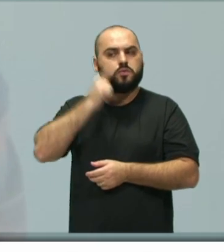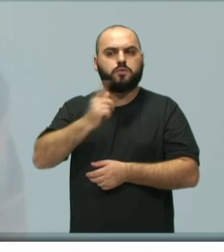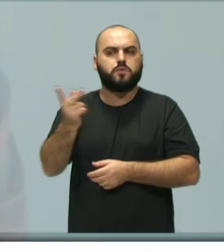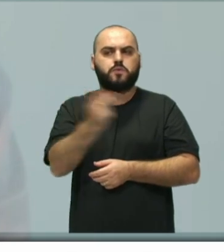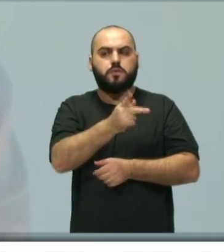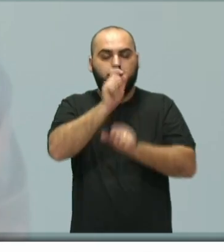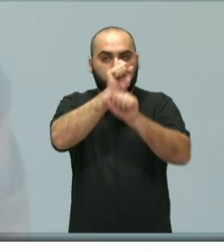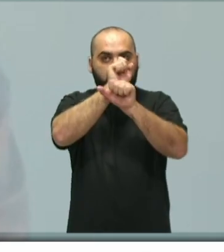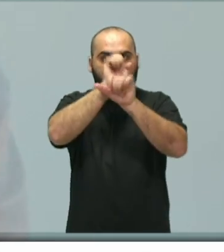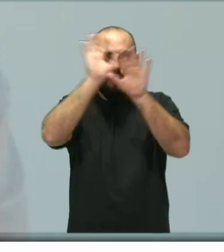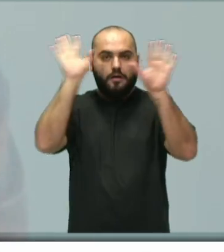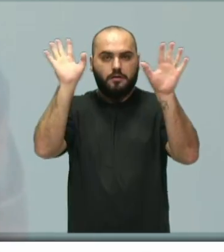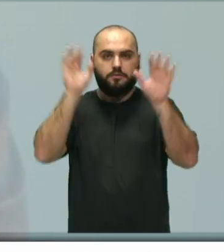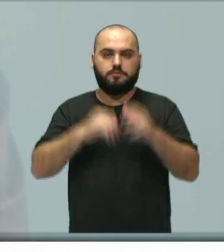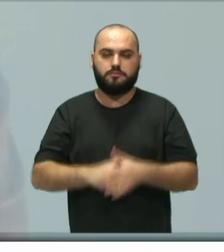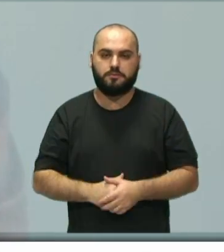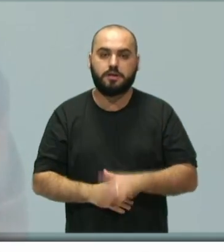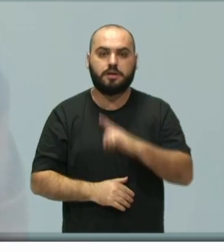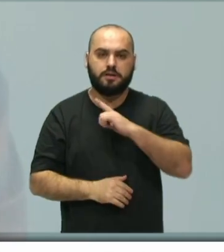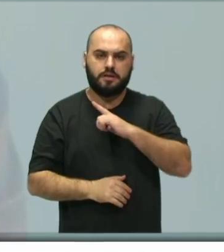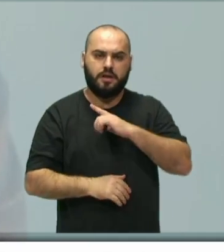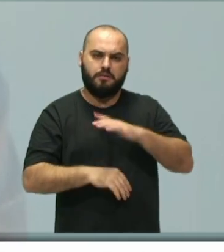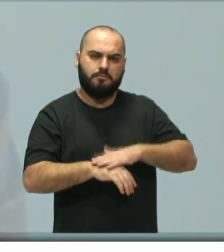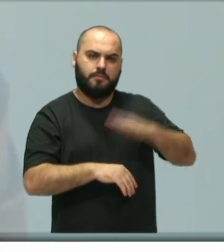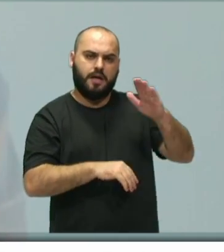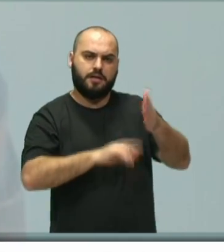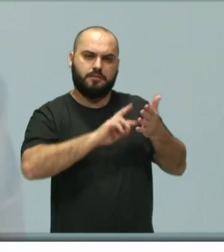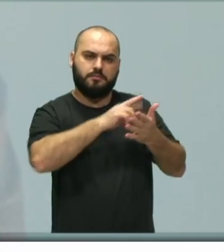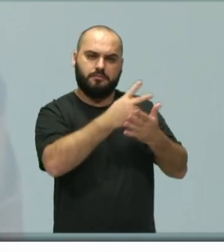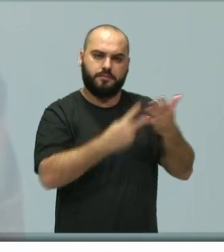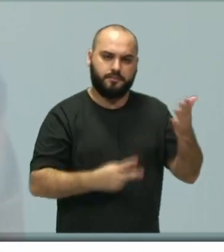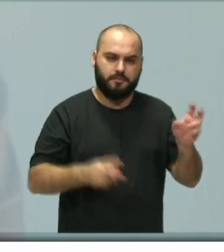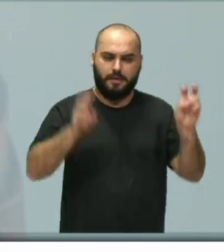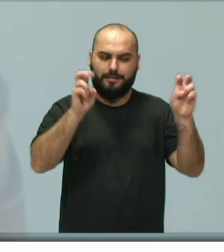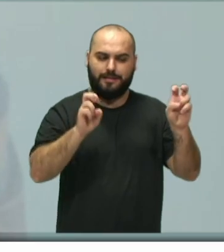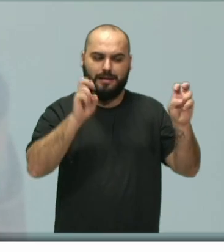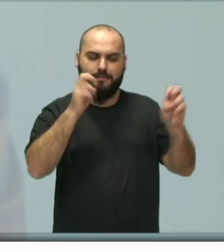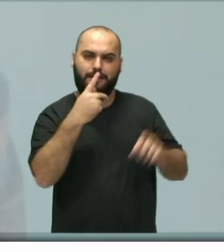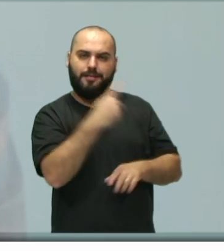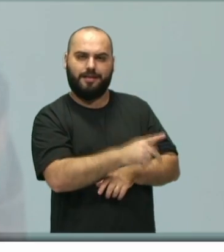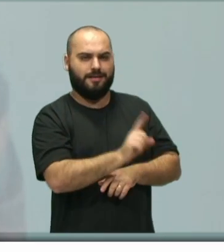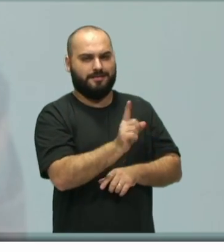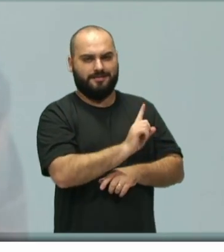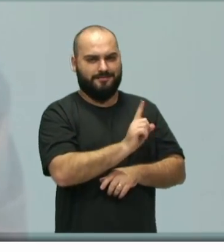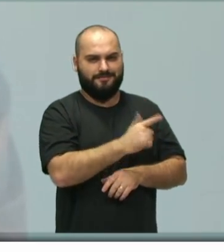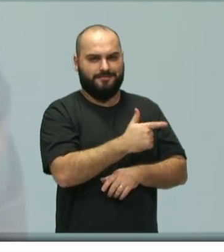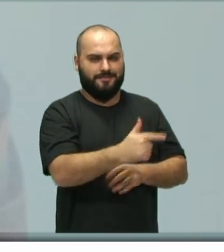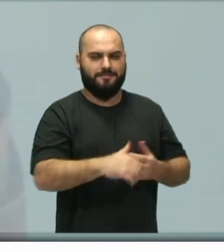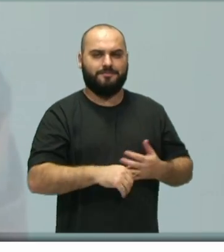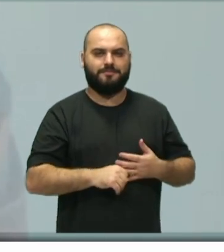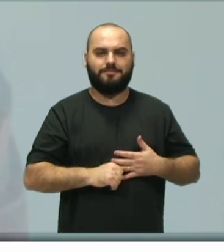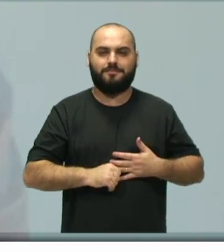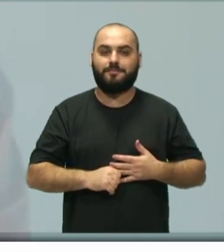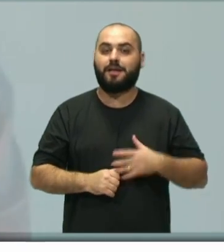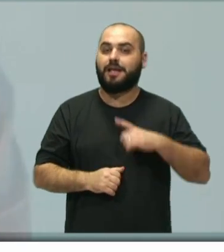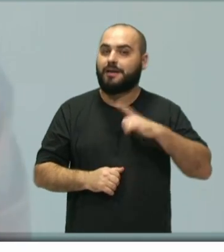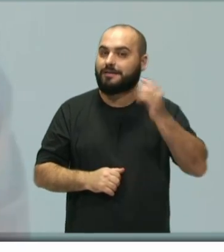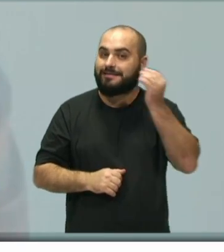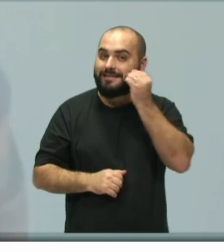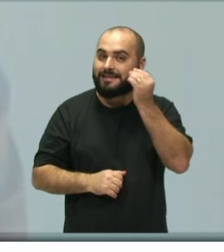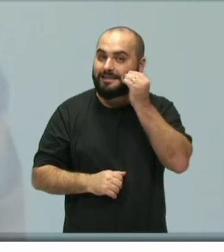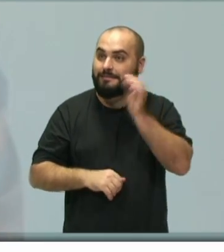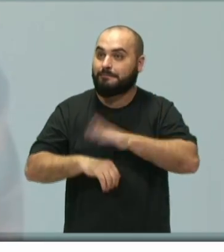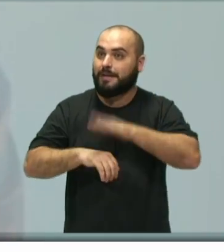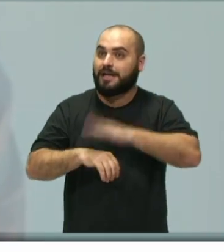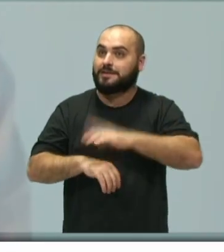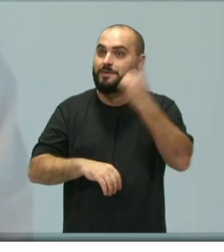claro. Eu tenho, sim, outros poemas que não são desse tema, né? Vários outros, e já estou louca para publicar outro